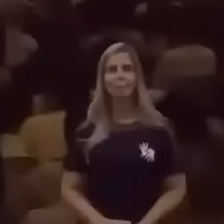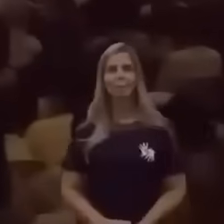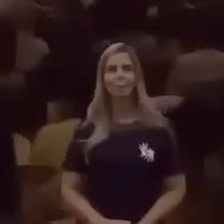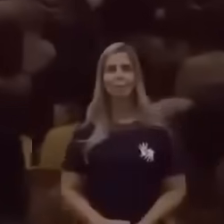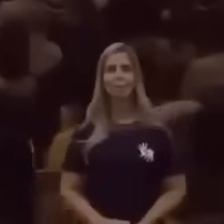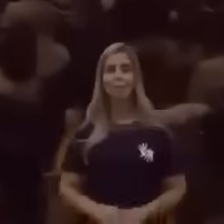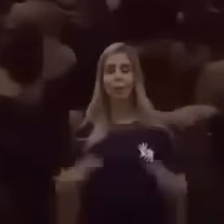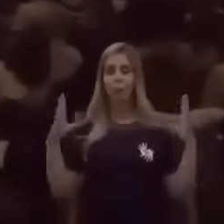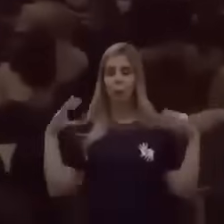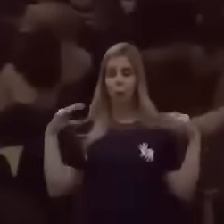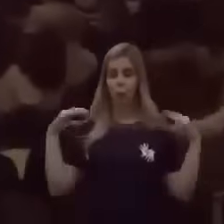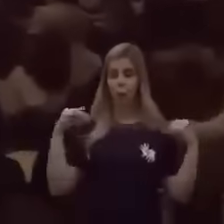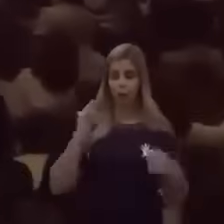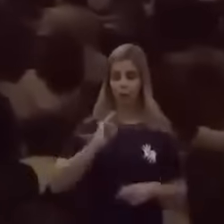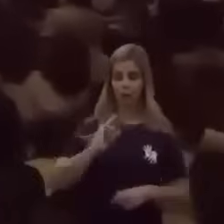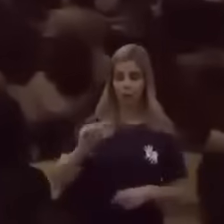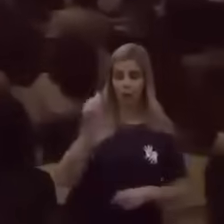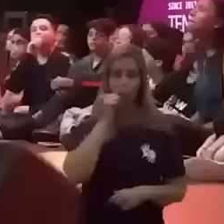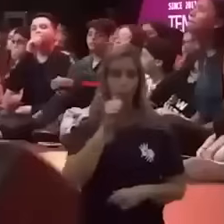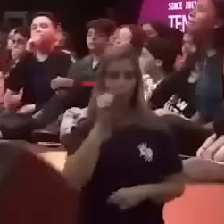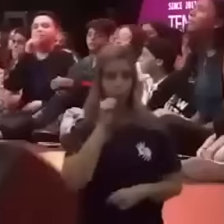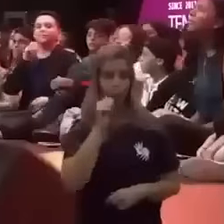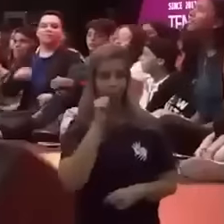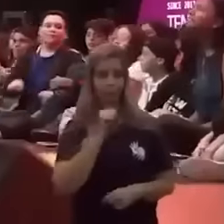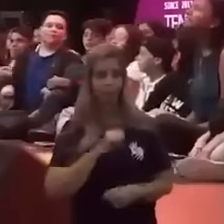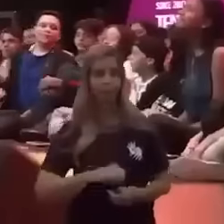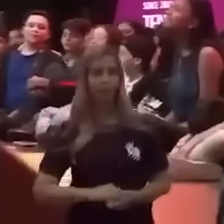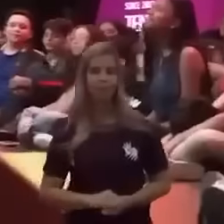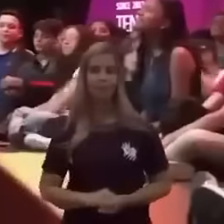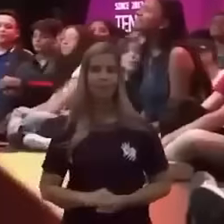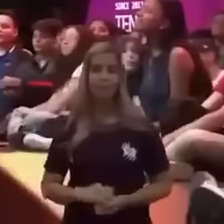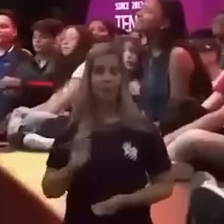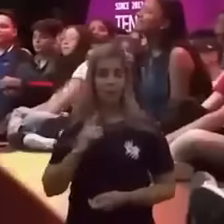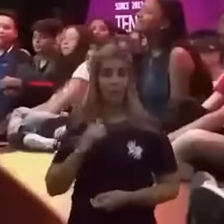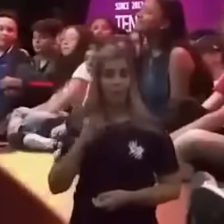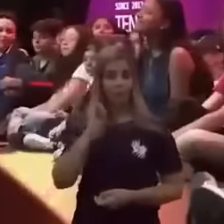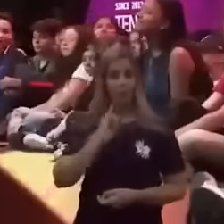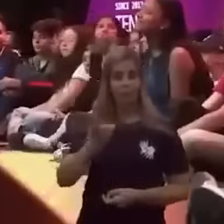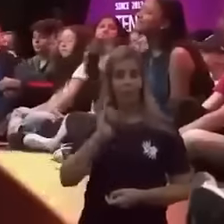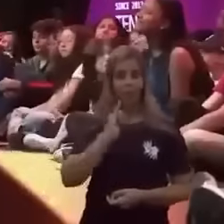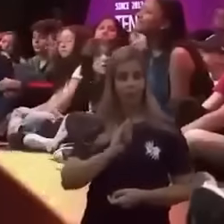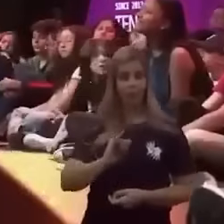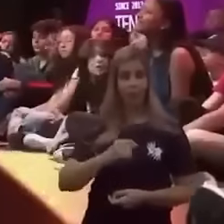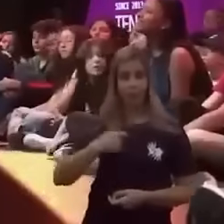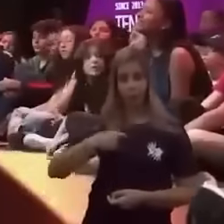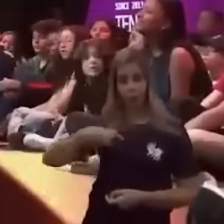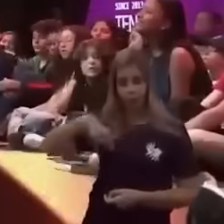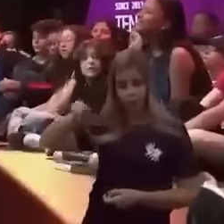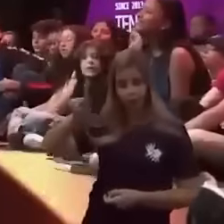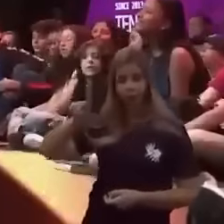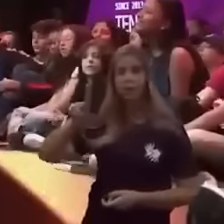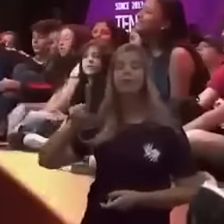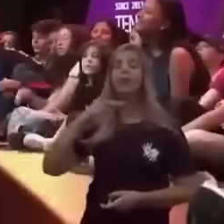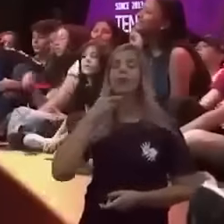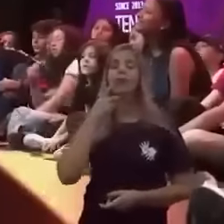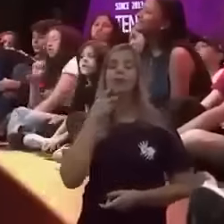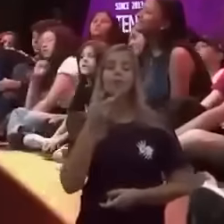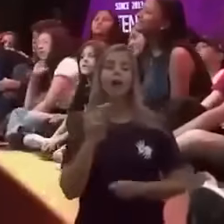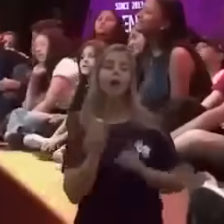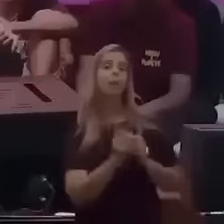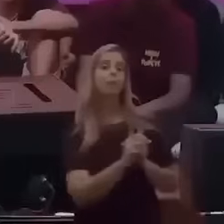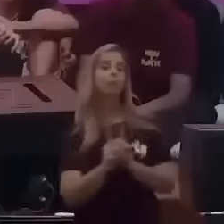E o anjo disse para as mulheres assim: tem um recado aqui dele. Ide dizei aos seus discípulos e a